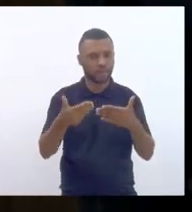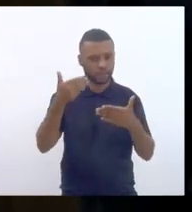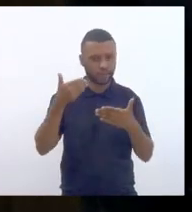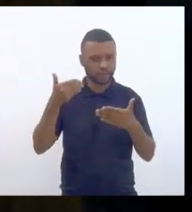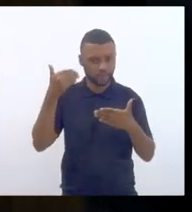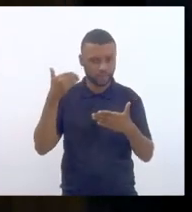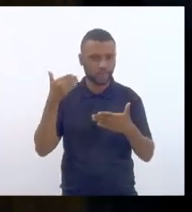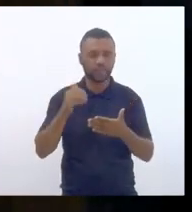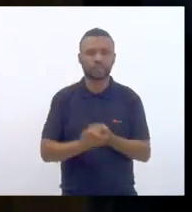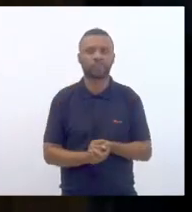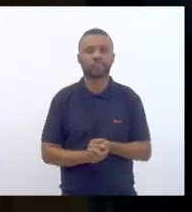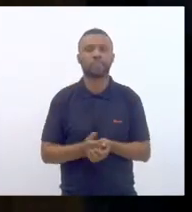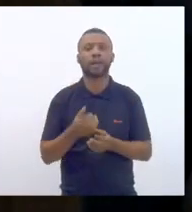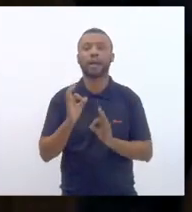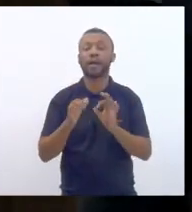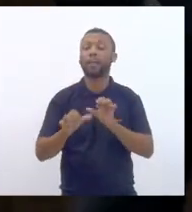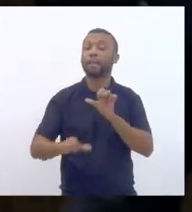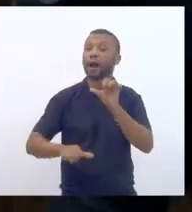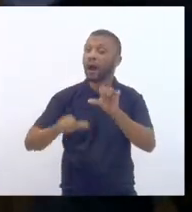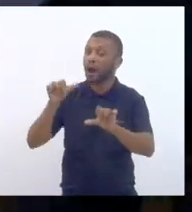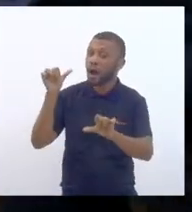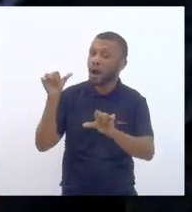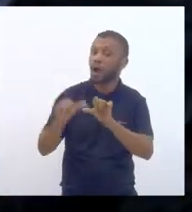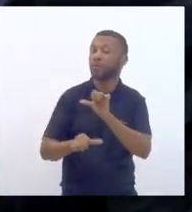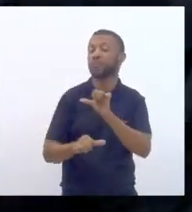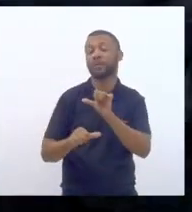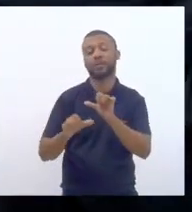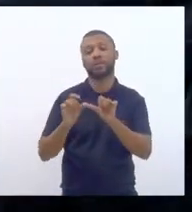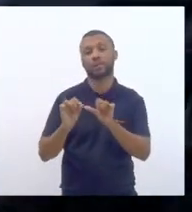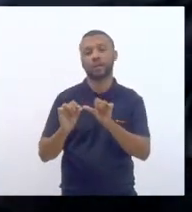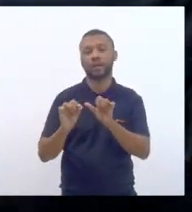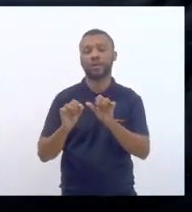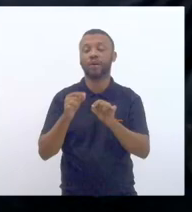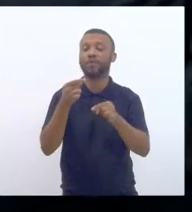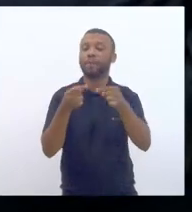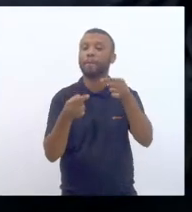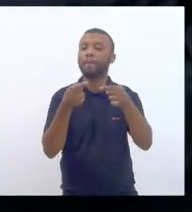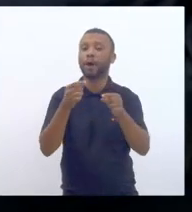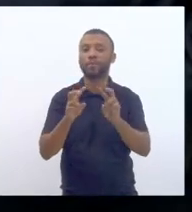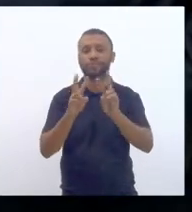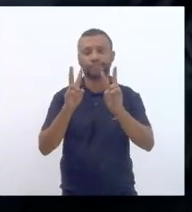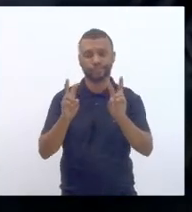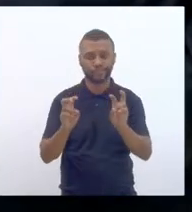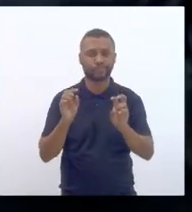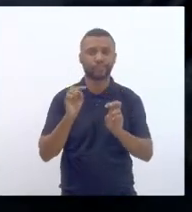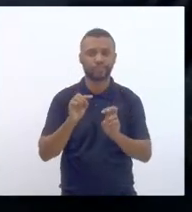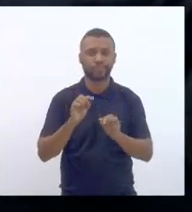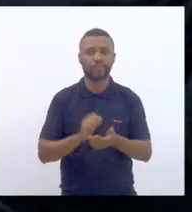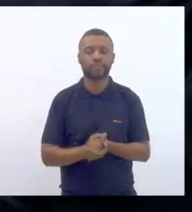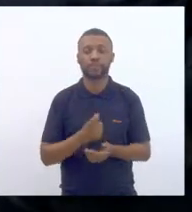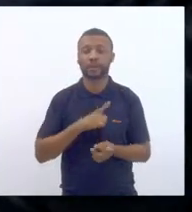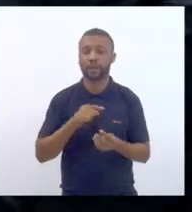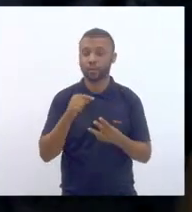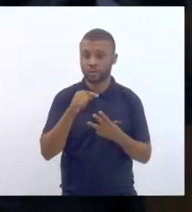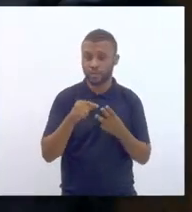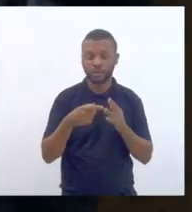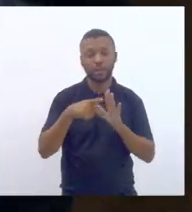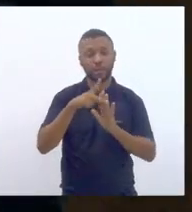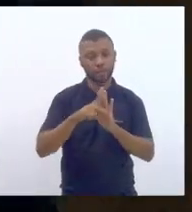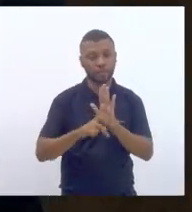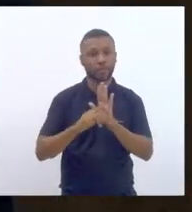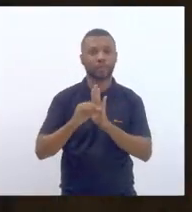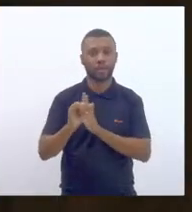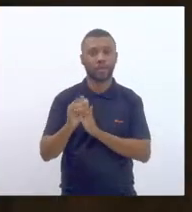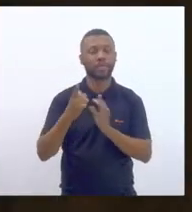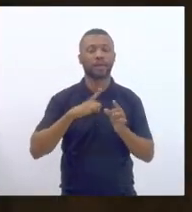fazer uma alteração de pauta, para primeiro votar os três projetos que